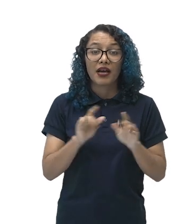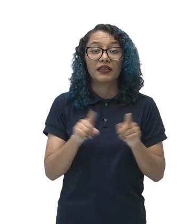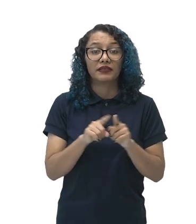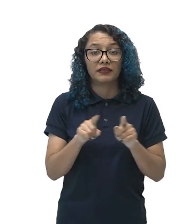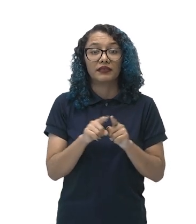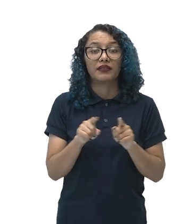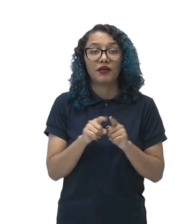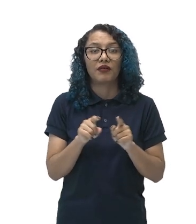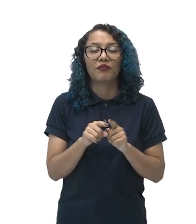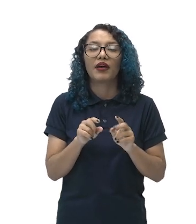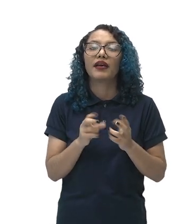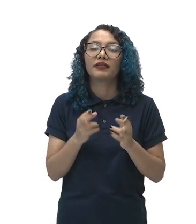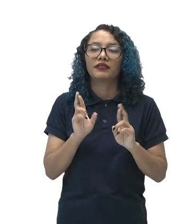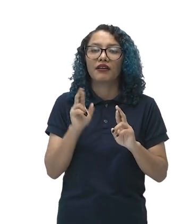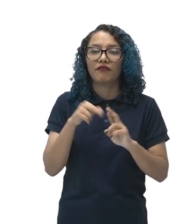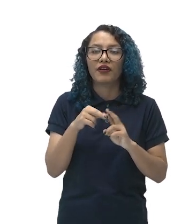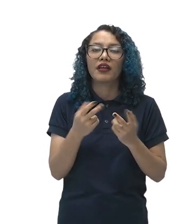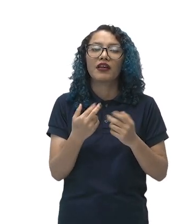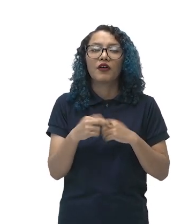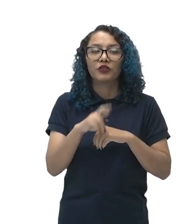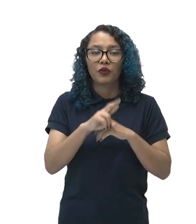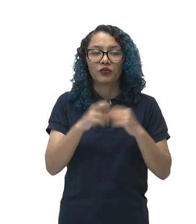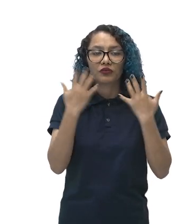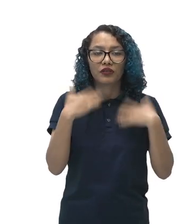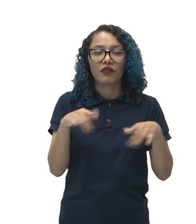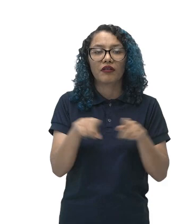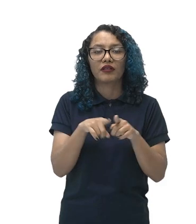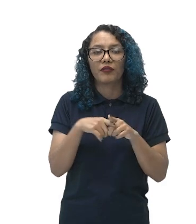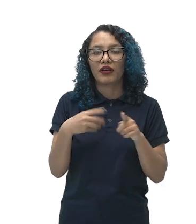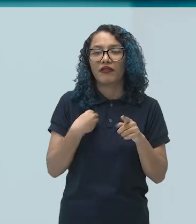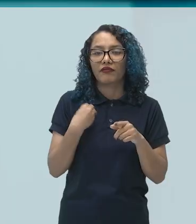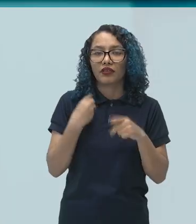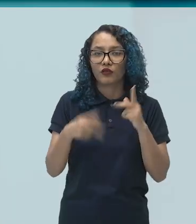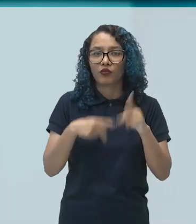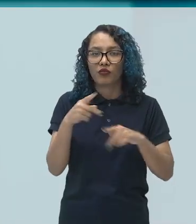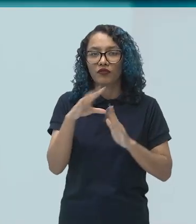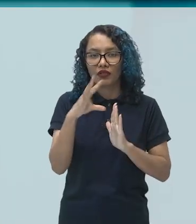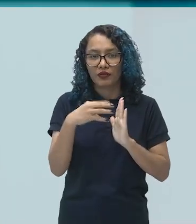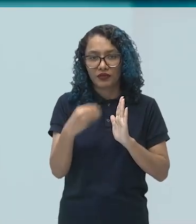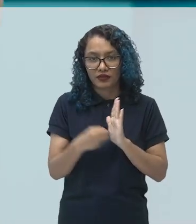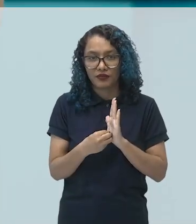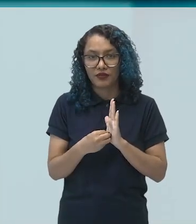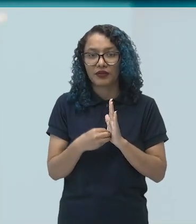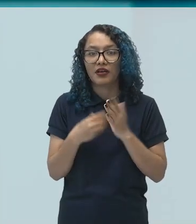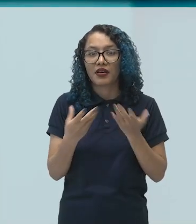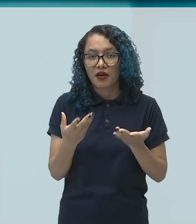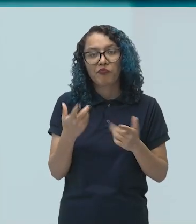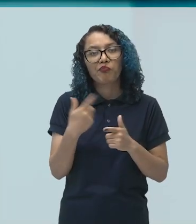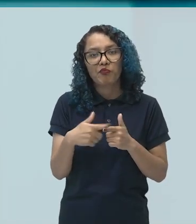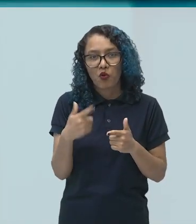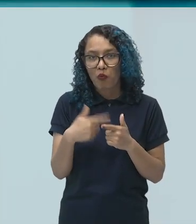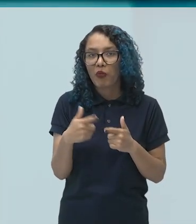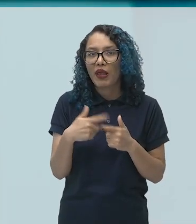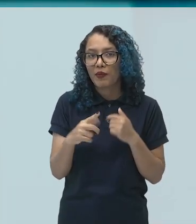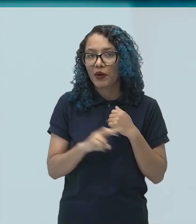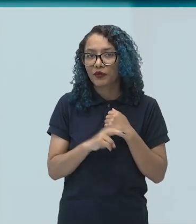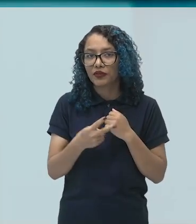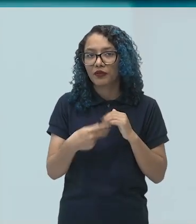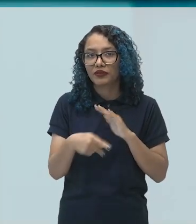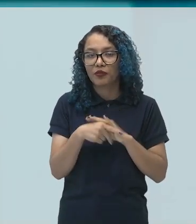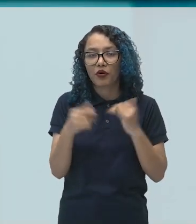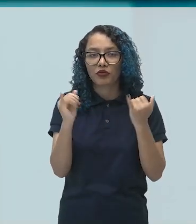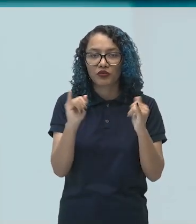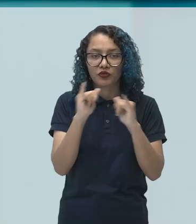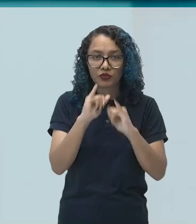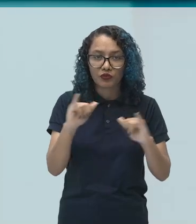recursos naturais e a vida das populações da Amazônia. Então, esse fenômeno das fake news, das notícias falsas,